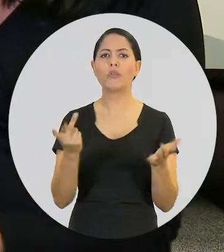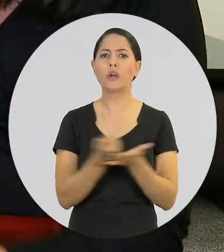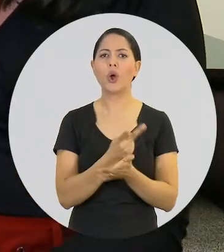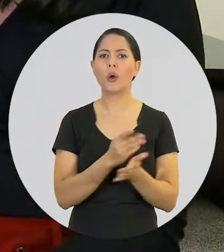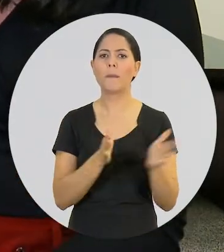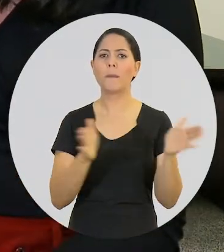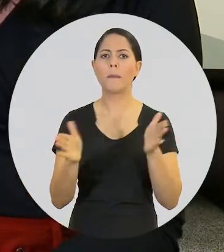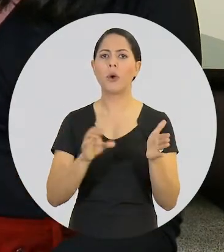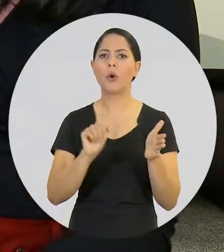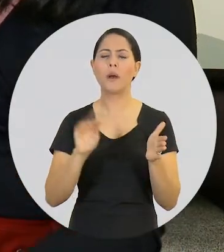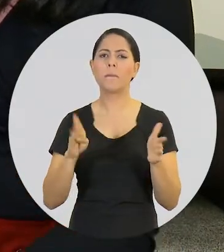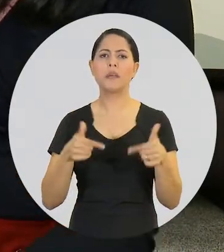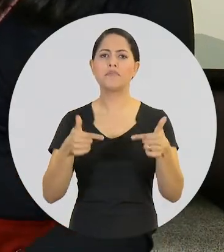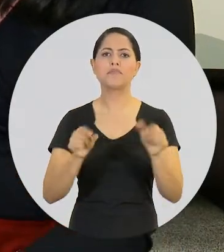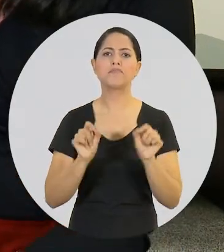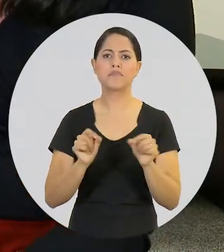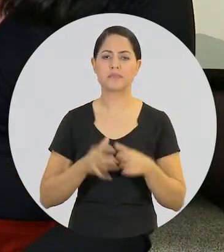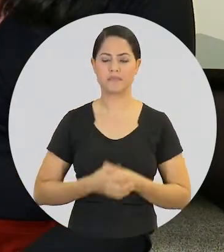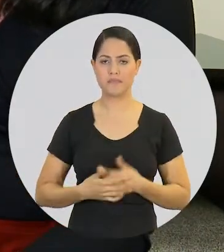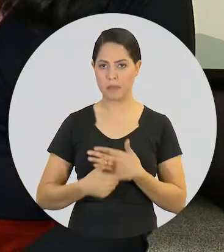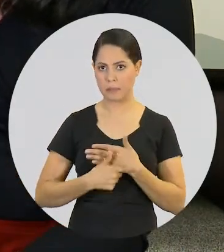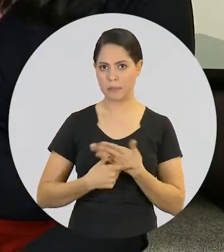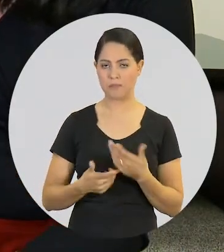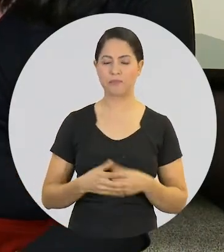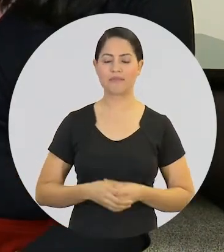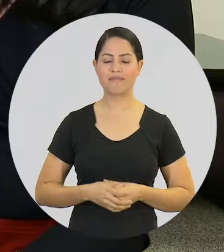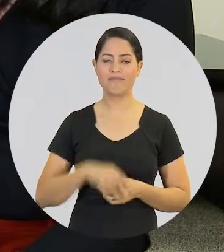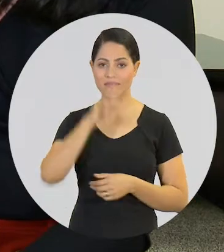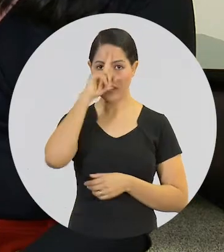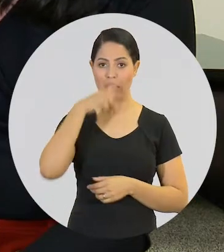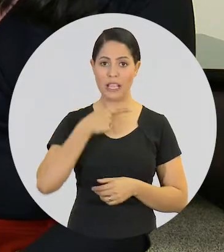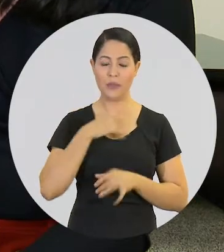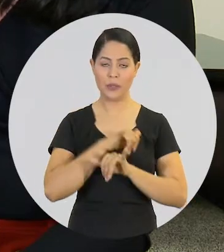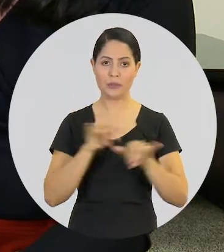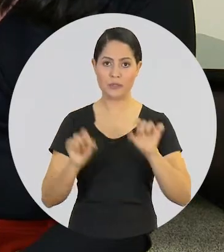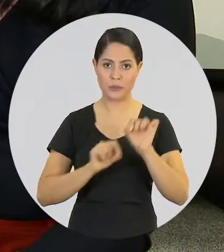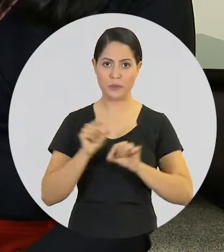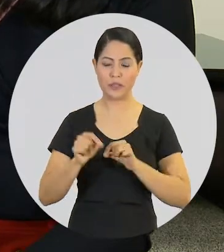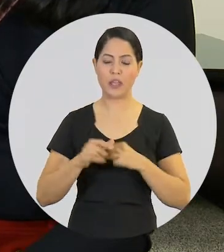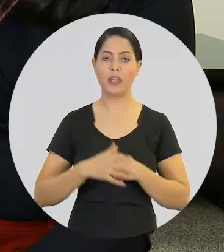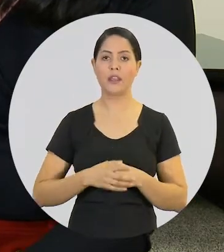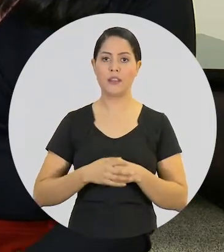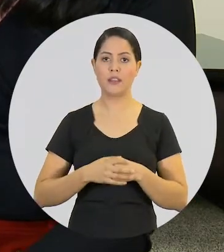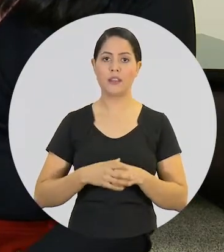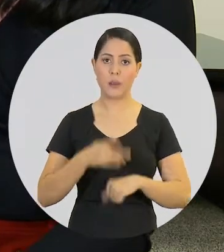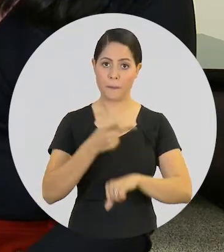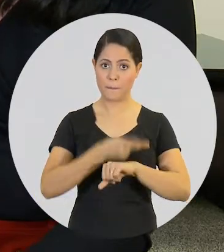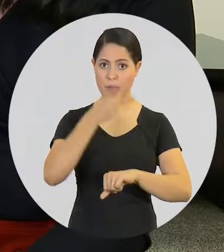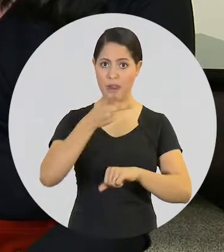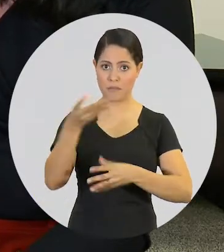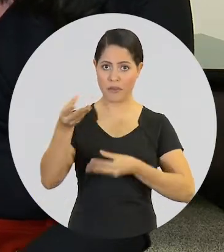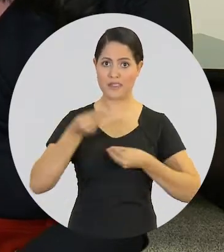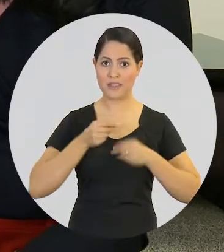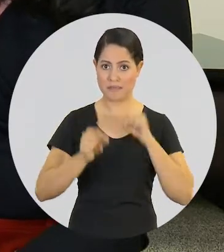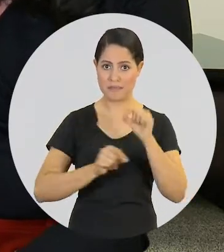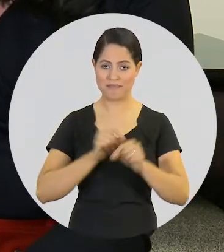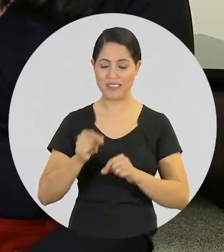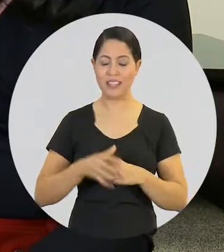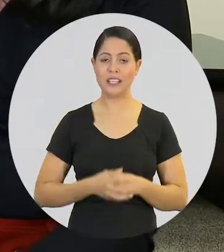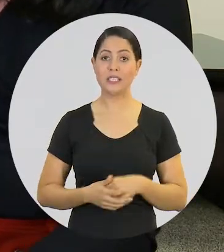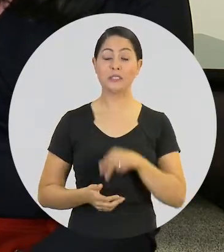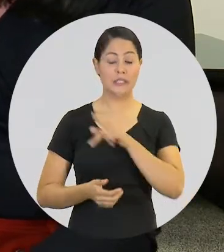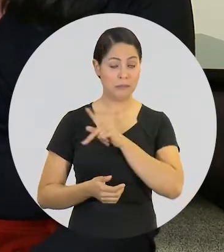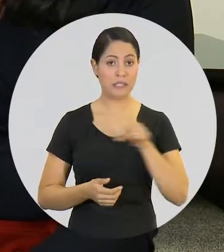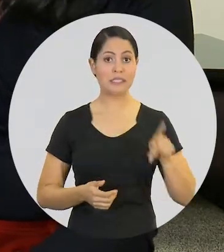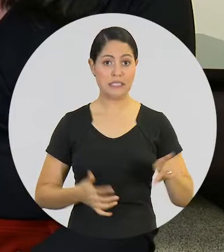neste processo? Bom, eu costumo dizer que eu fui premiado com a presidência mais